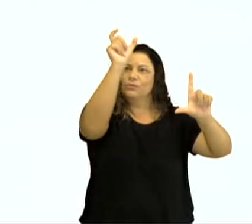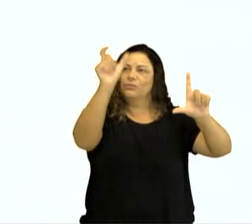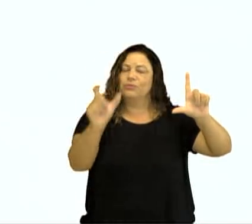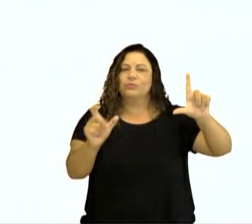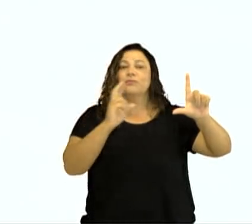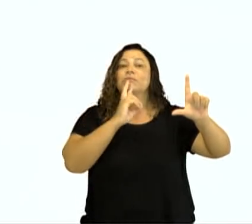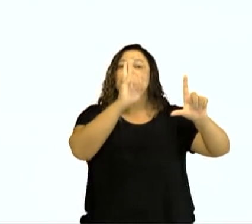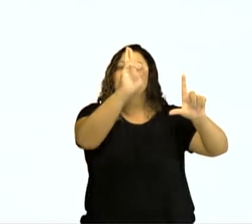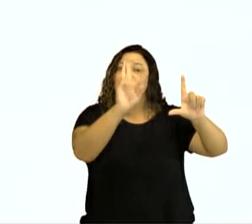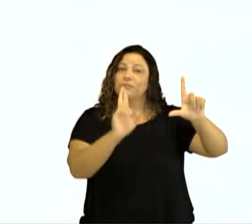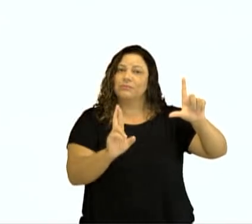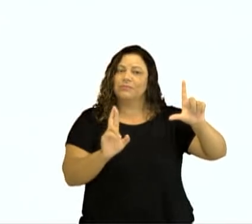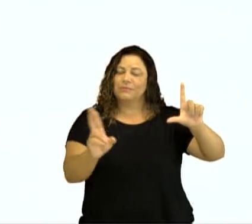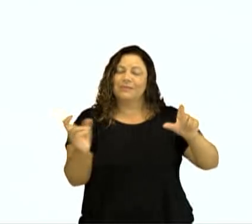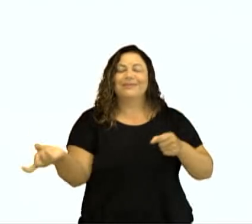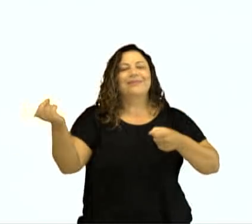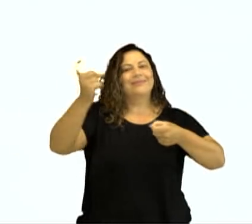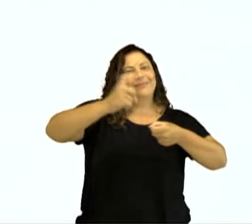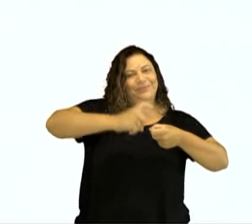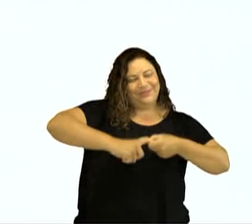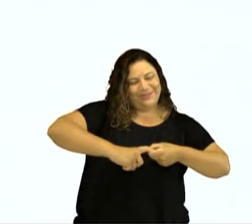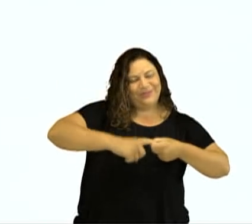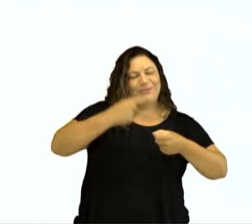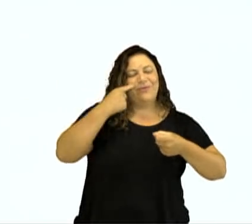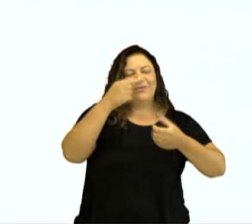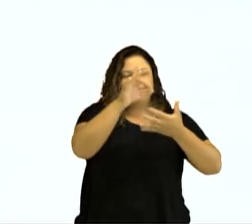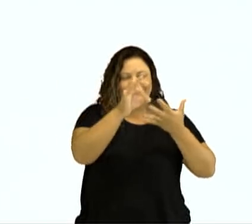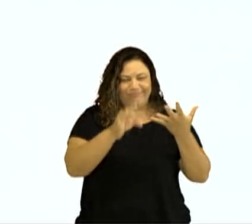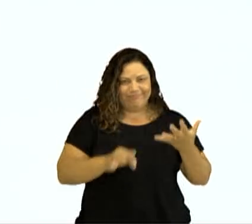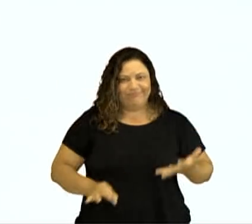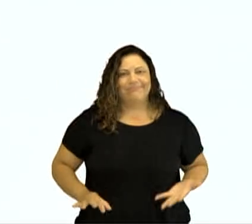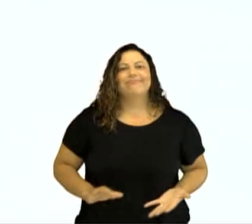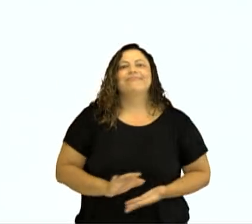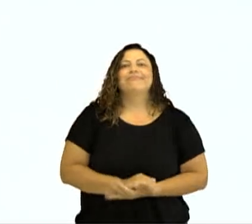para isso e a gente já confere se está tudo certinho aí o que você fez.